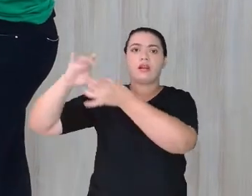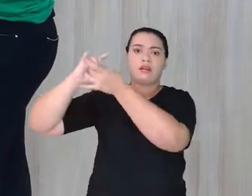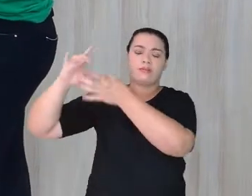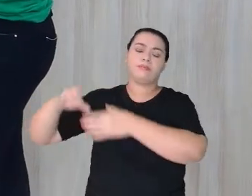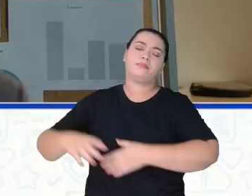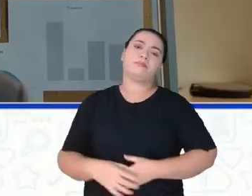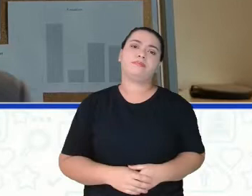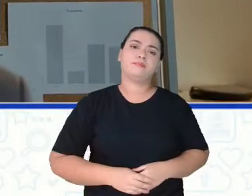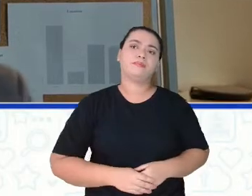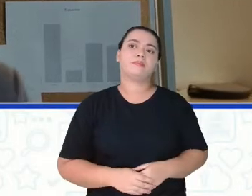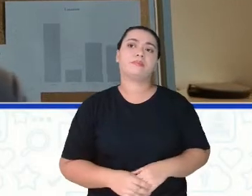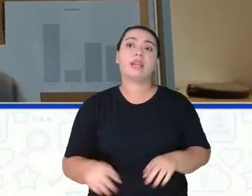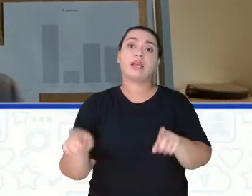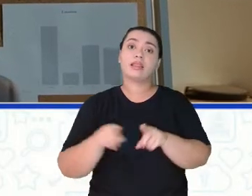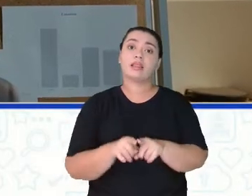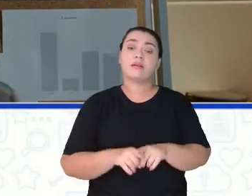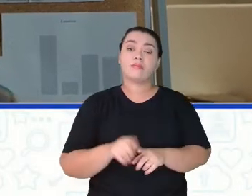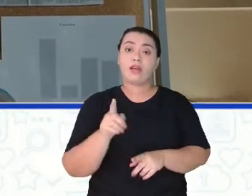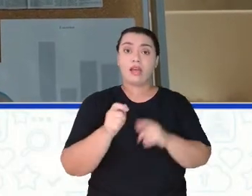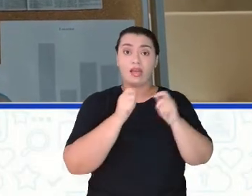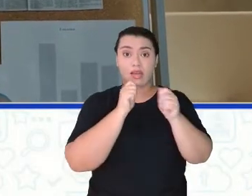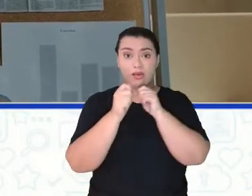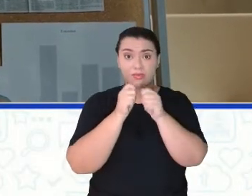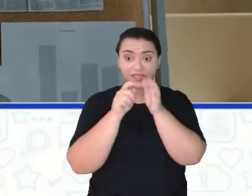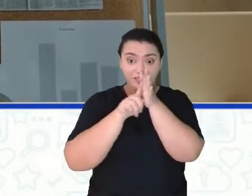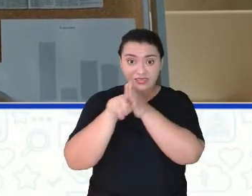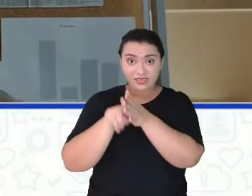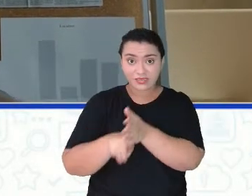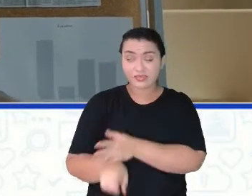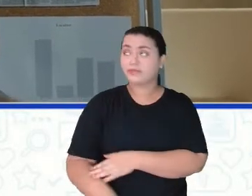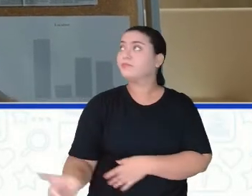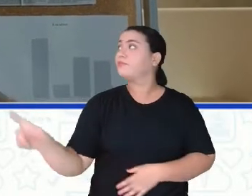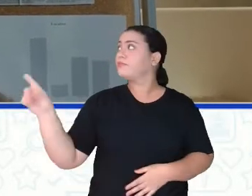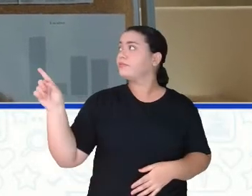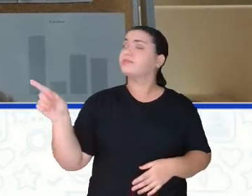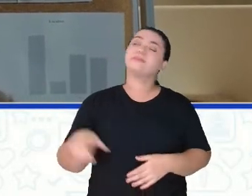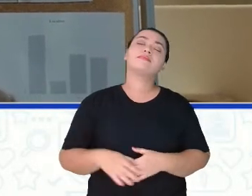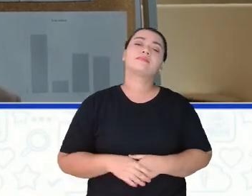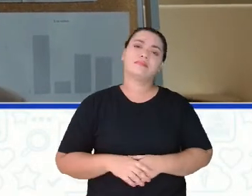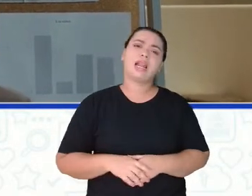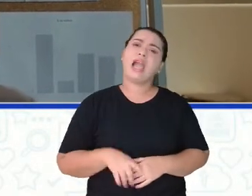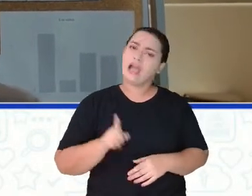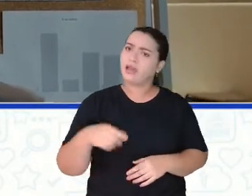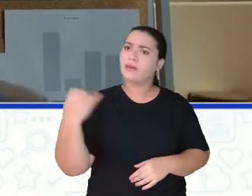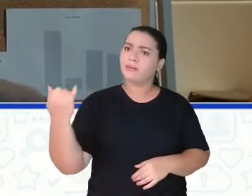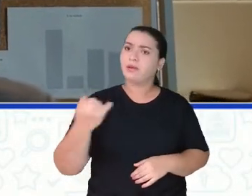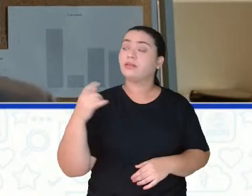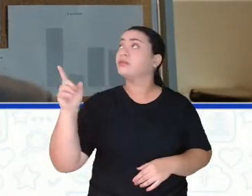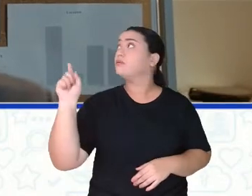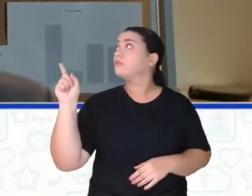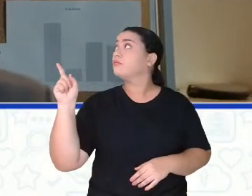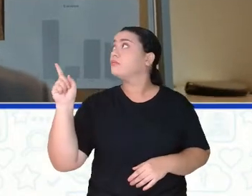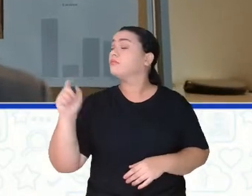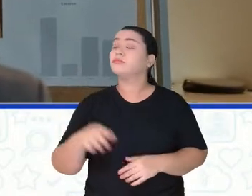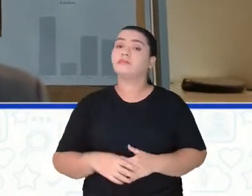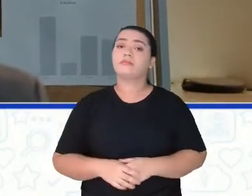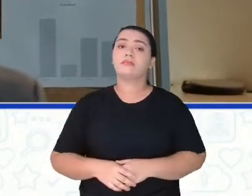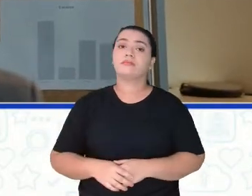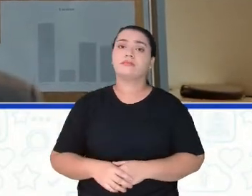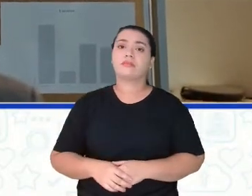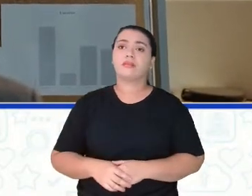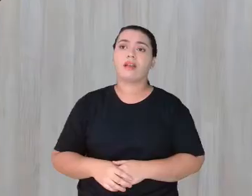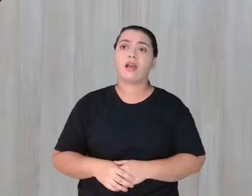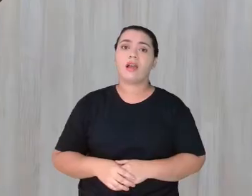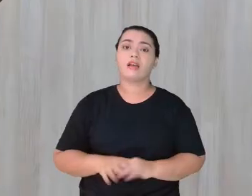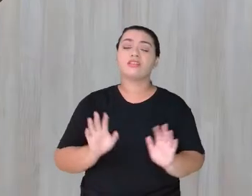A reportagem investigativa, chegamos a um ponto aqui bastante importante. Como a gente vai ver